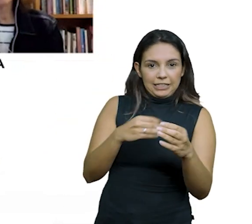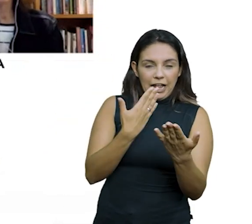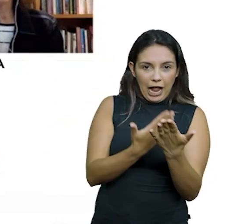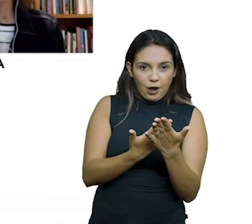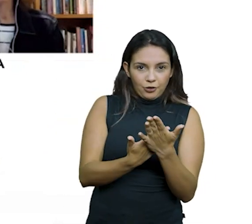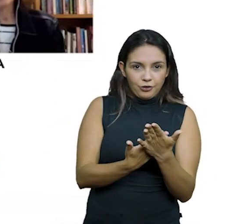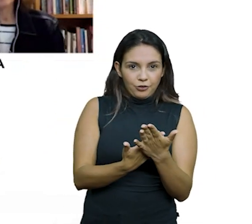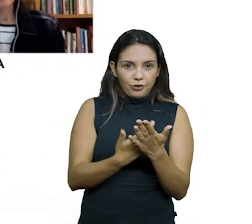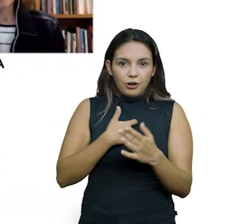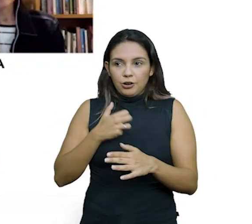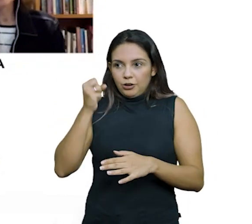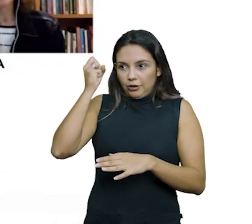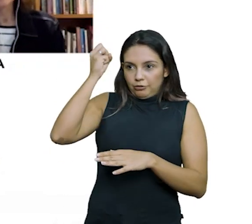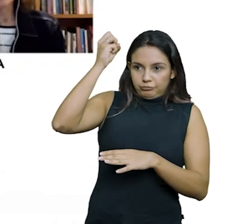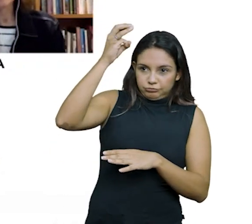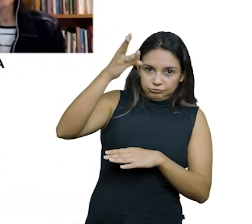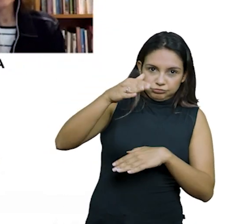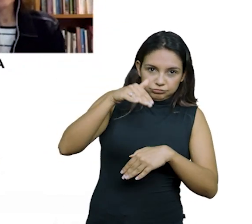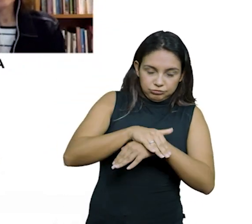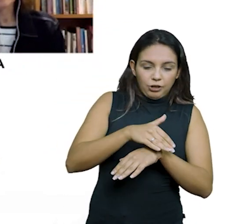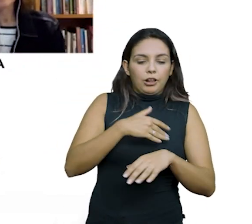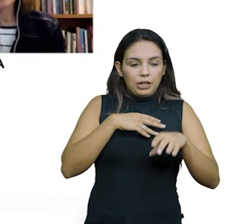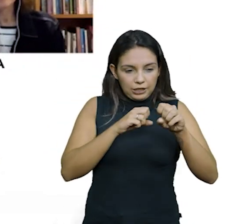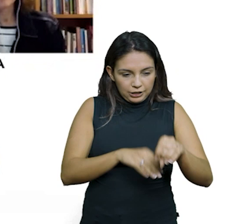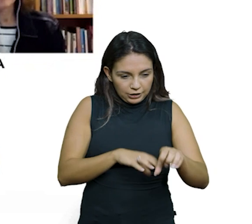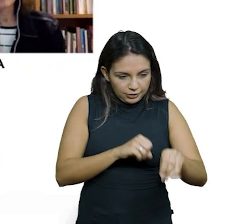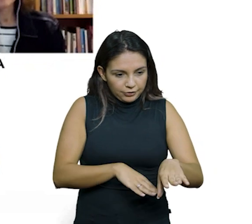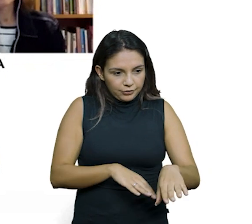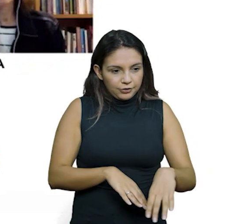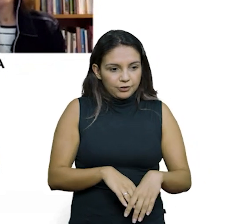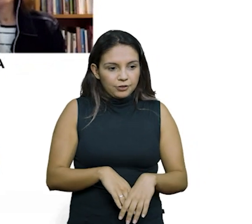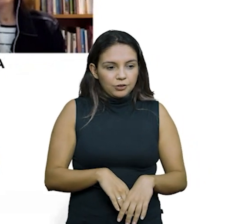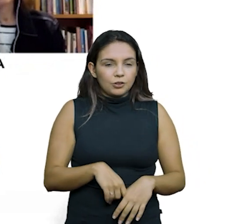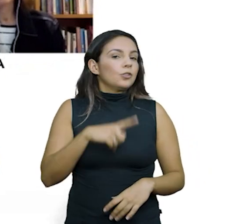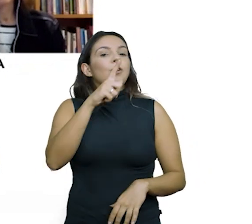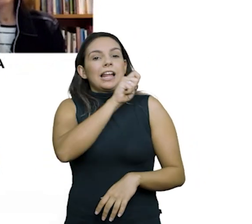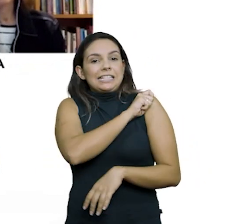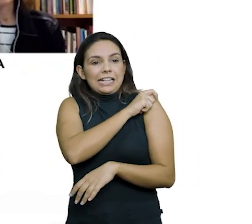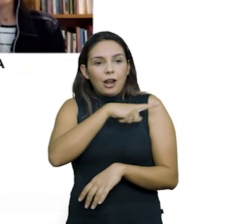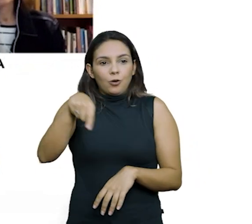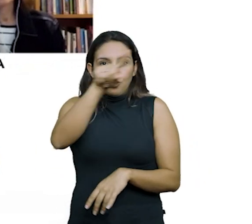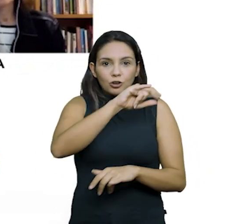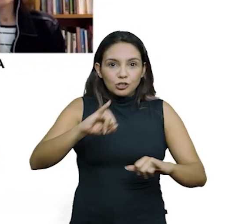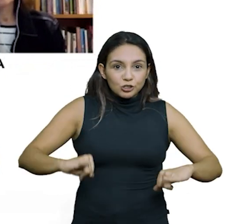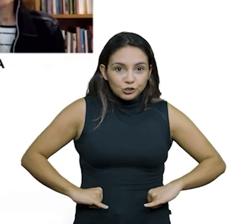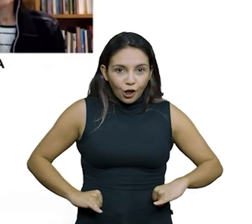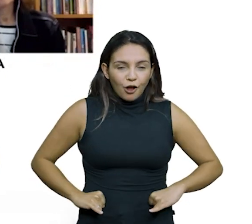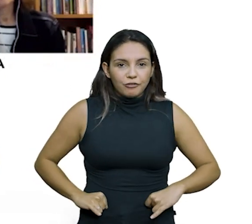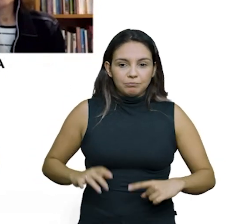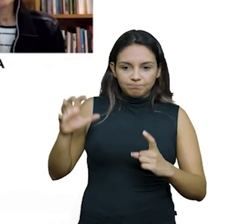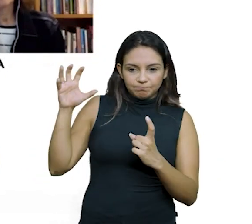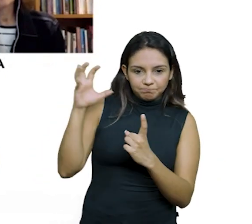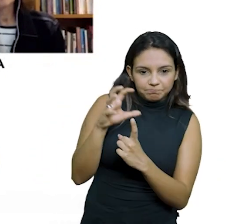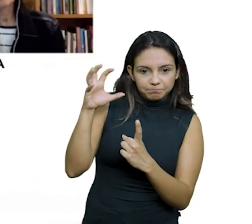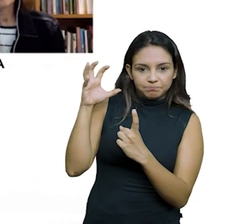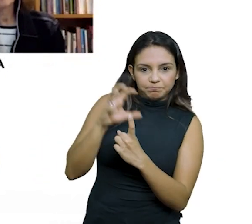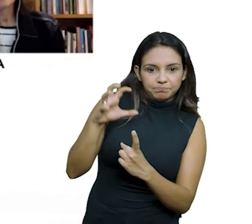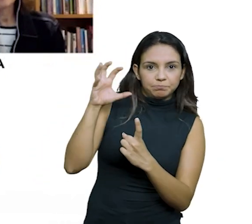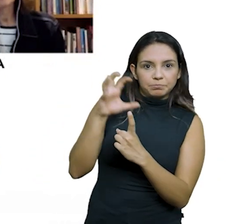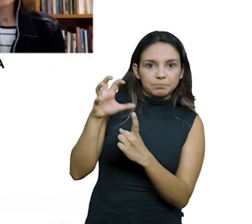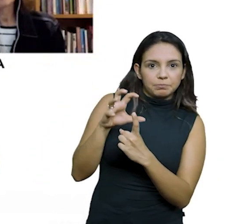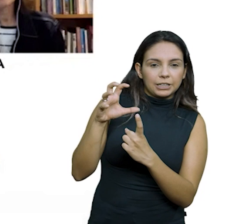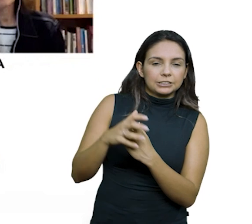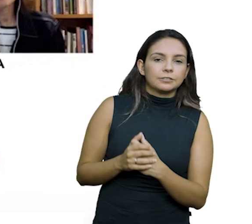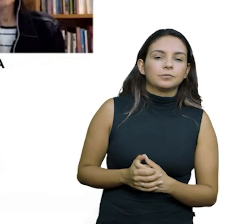aulas. Eu viro noite preparando aula e dou aula o dia inteiro. Os meninos estão numa pressão. Existe uma pressão tão grande em cima desses alunos